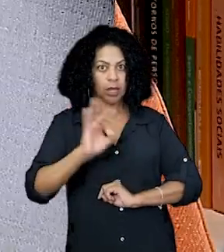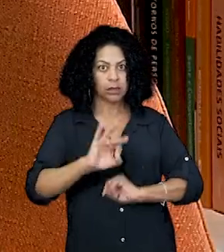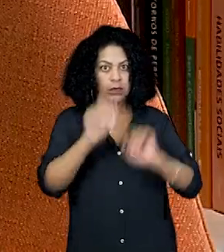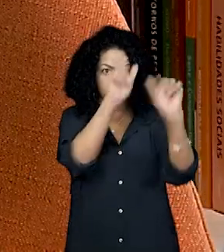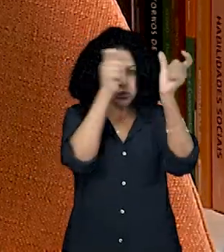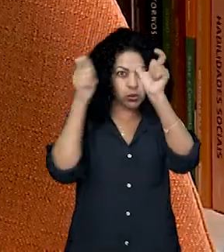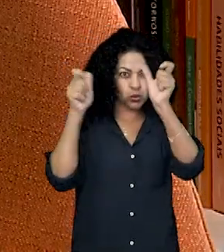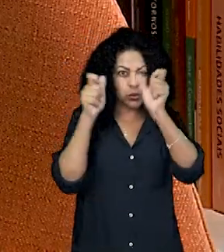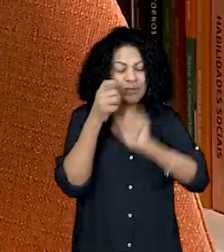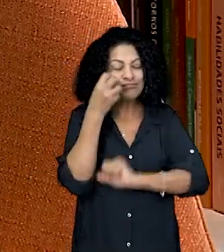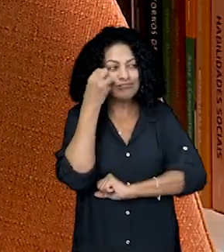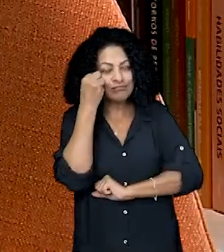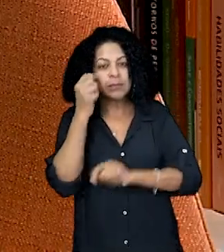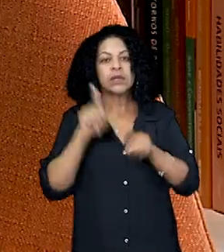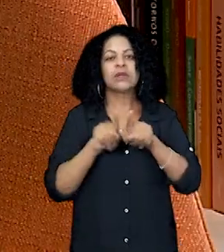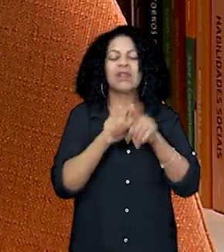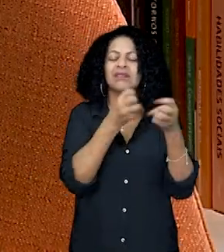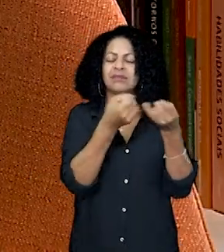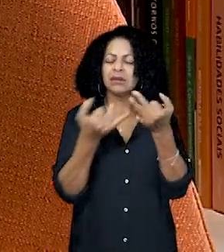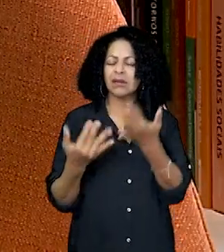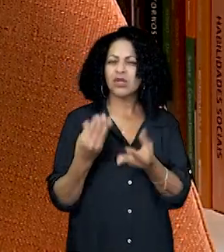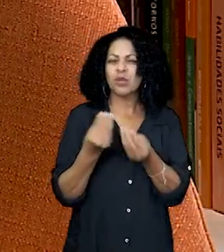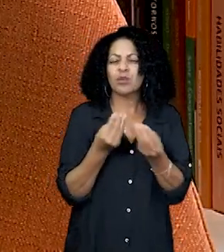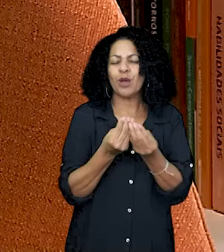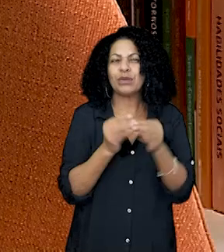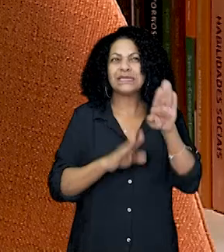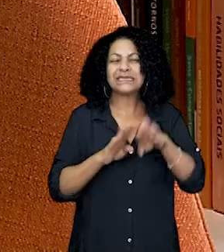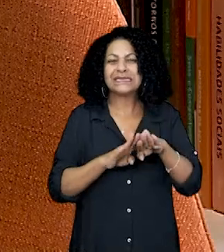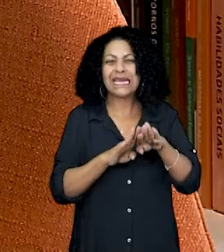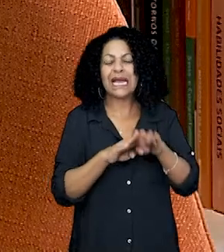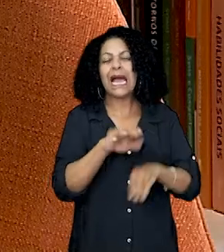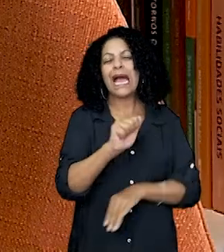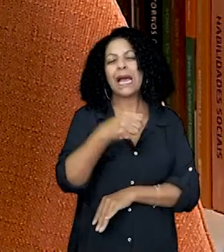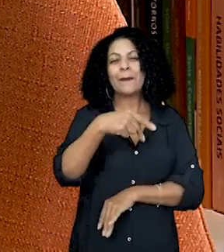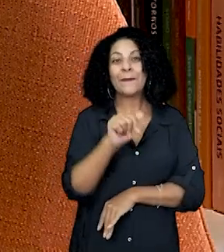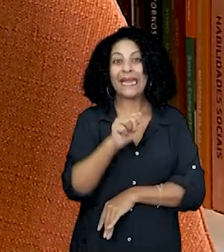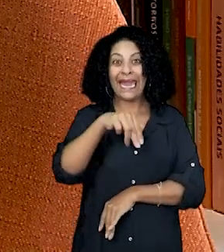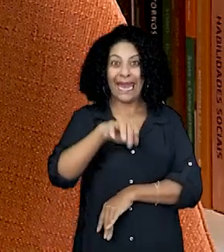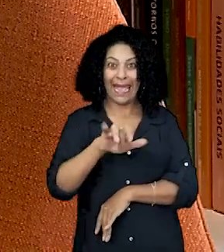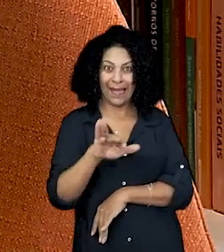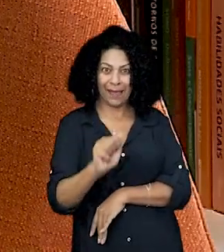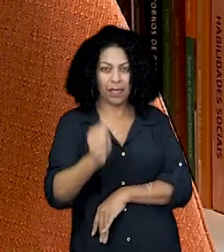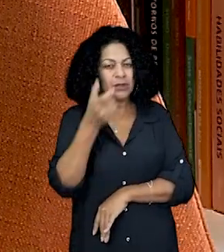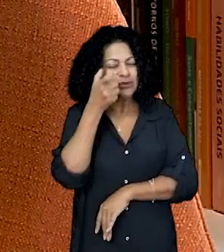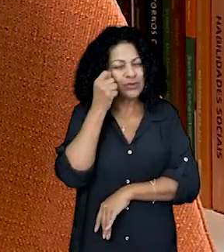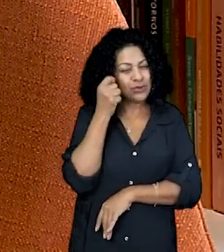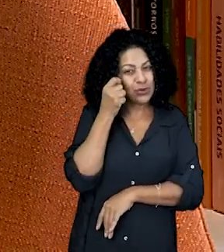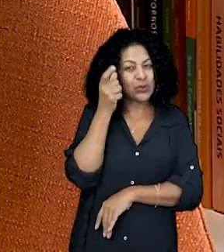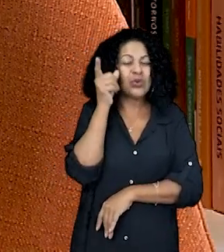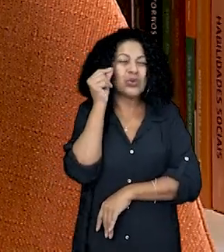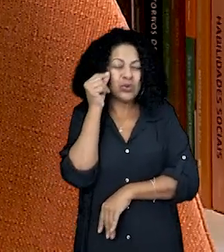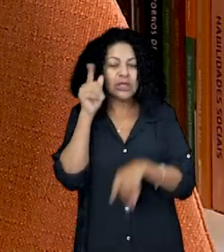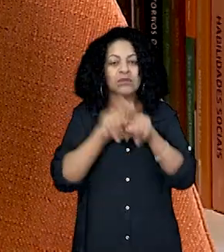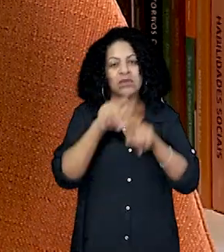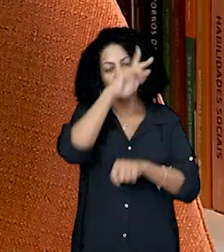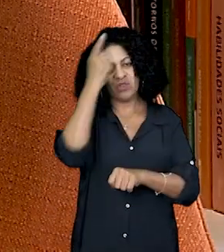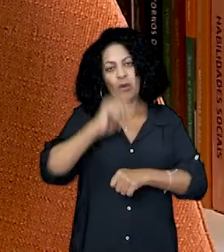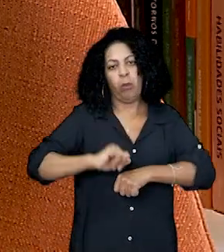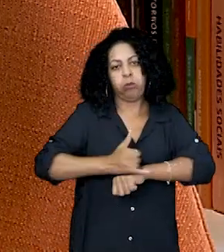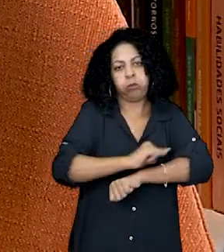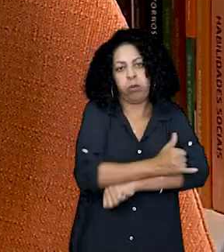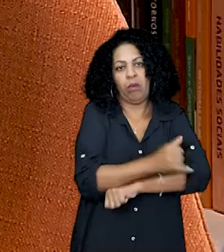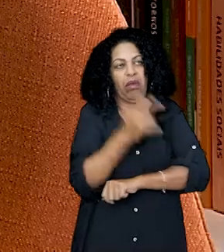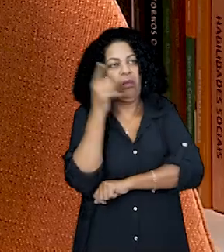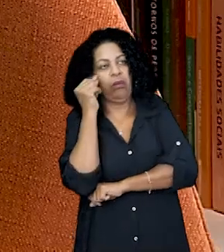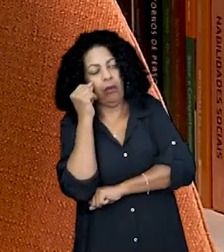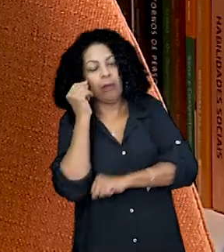sono. Então, falando da insônia ou da apneia do sono, a gente tem a obesidade, né? A pessoa dorme